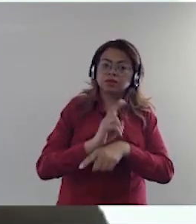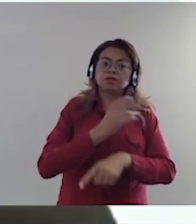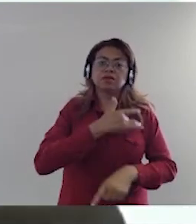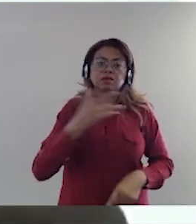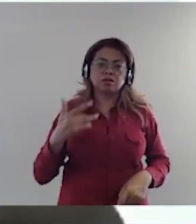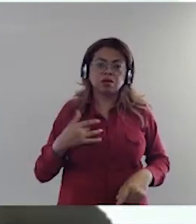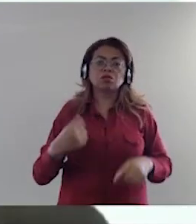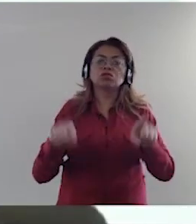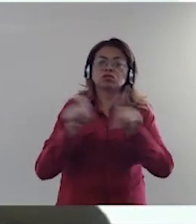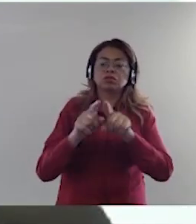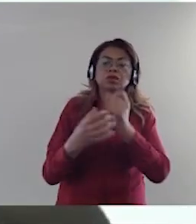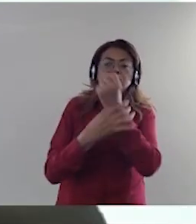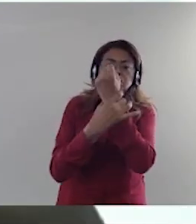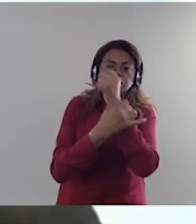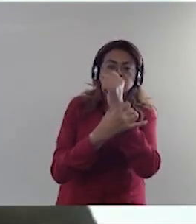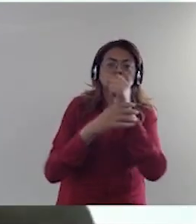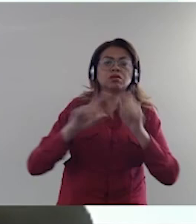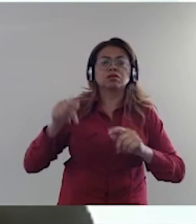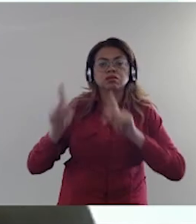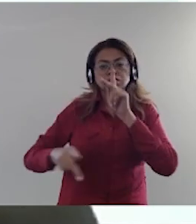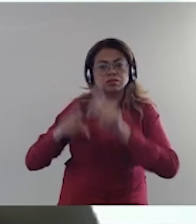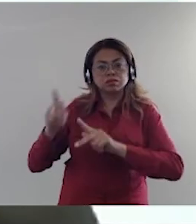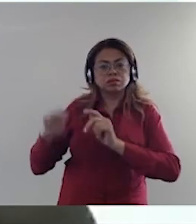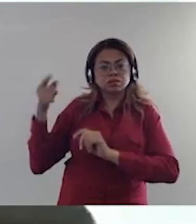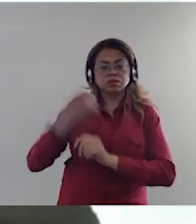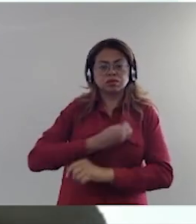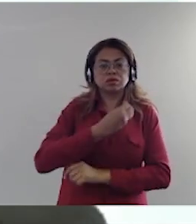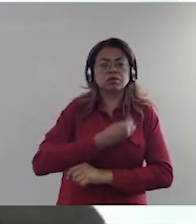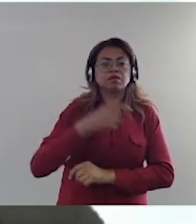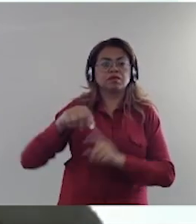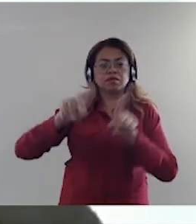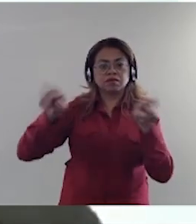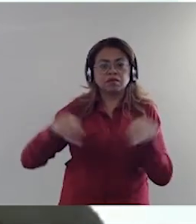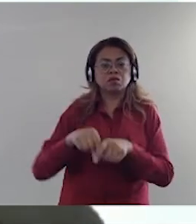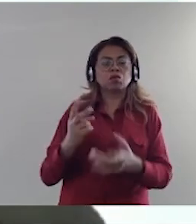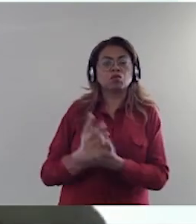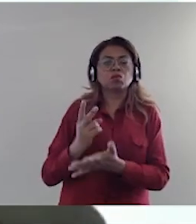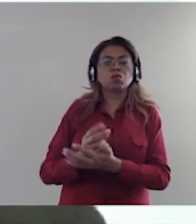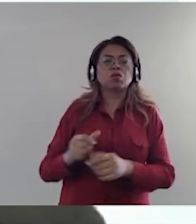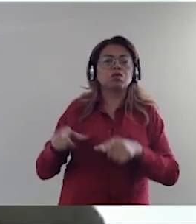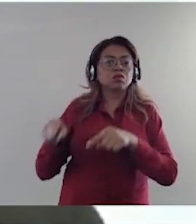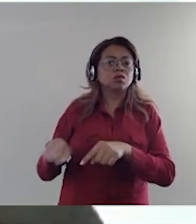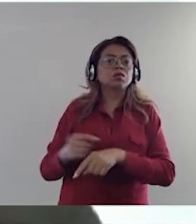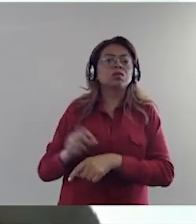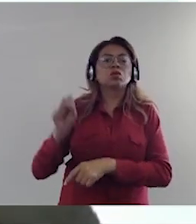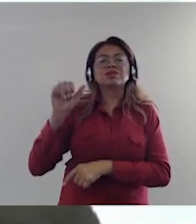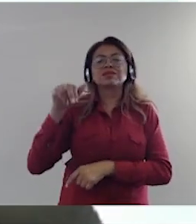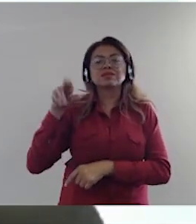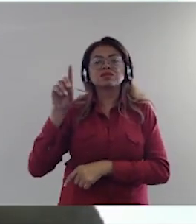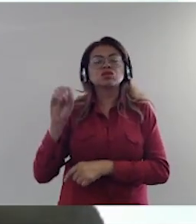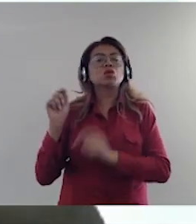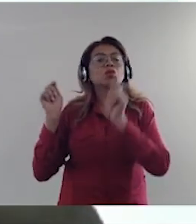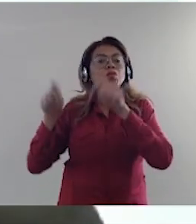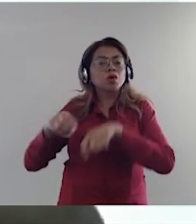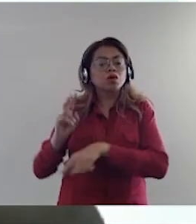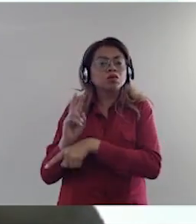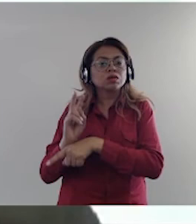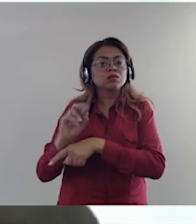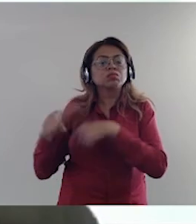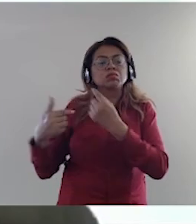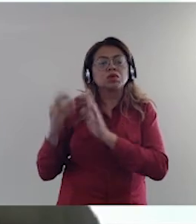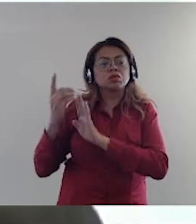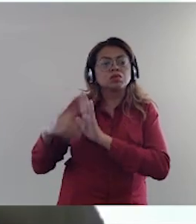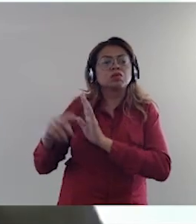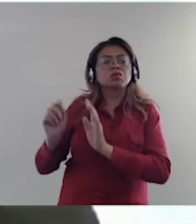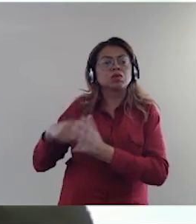e da segurança dos condôminos, e também a gente já tem a previsão no Código Civil, no artigo 1348, no inciso 5º, como dever do